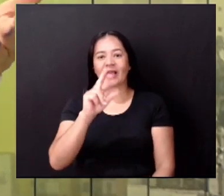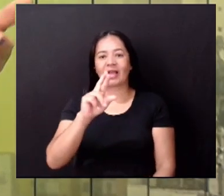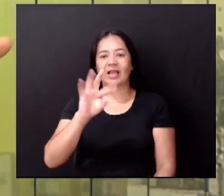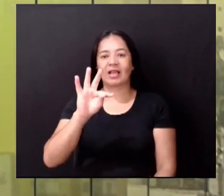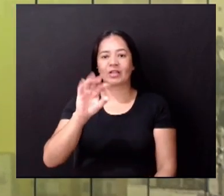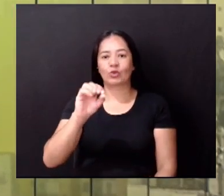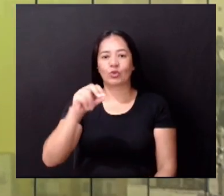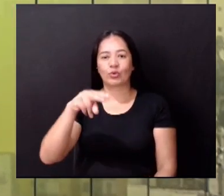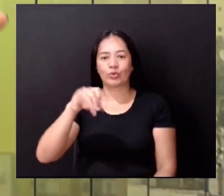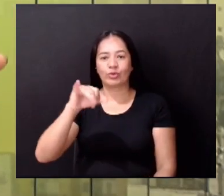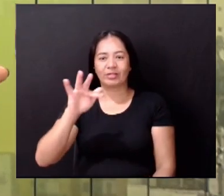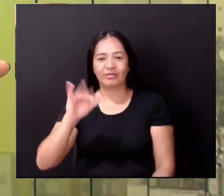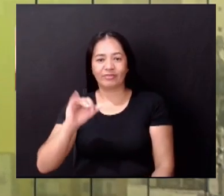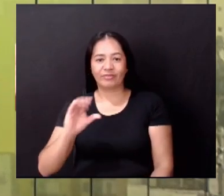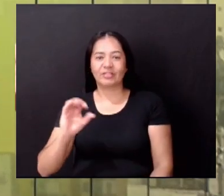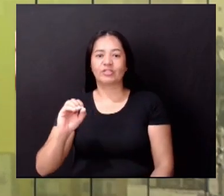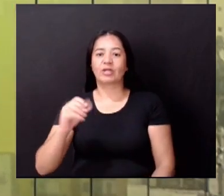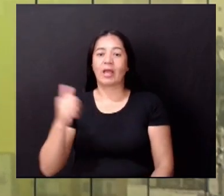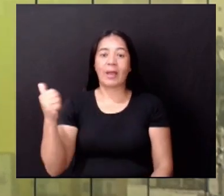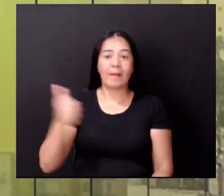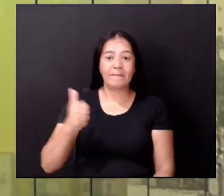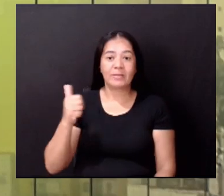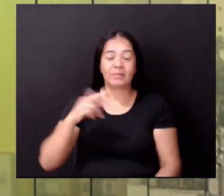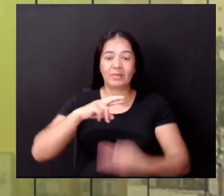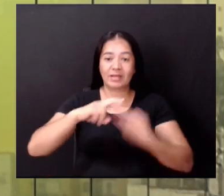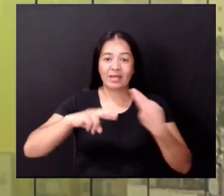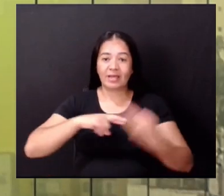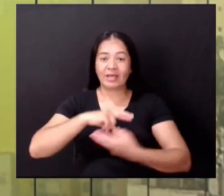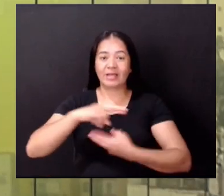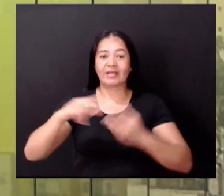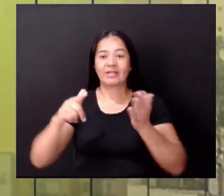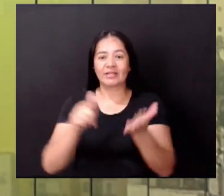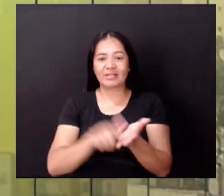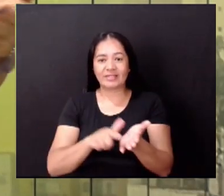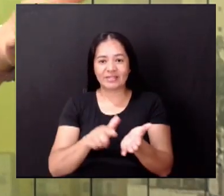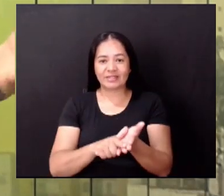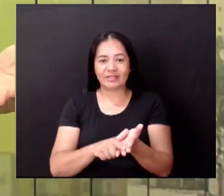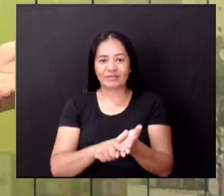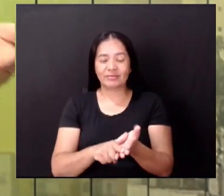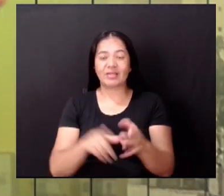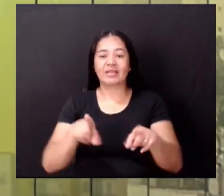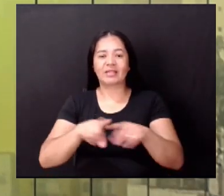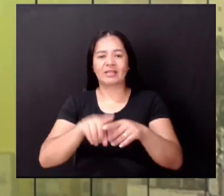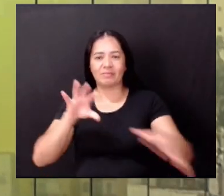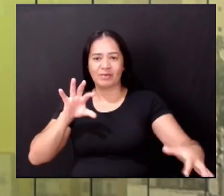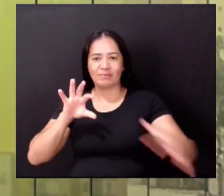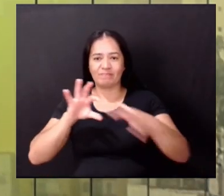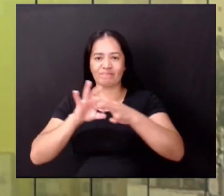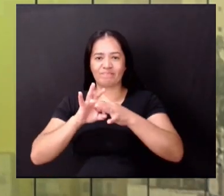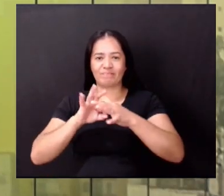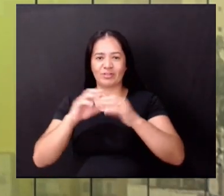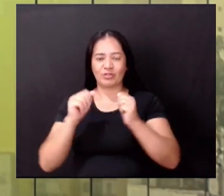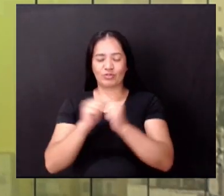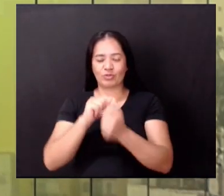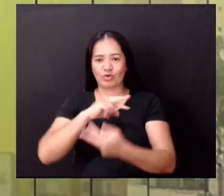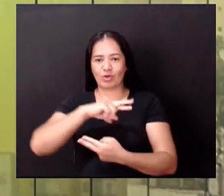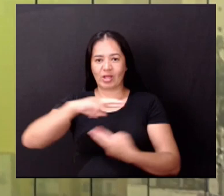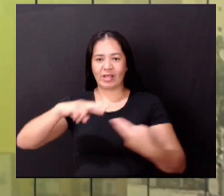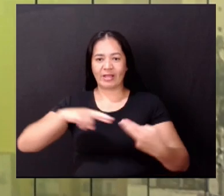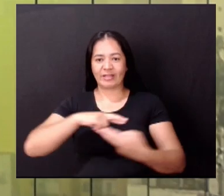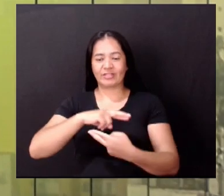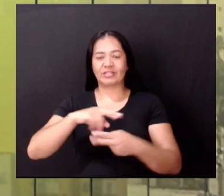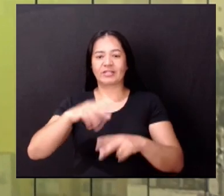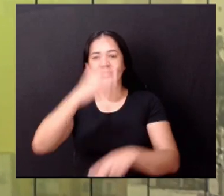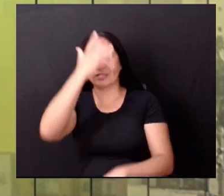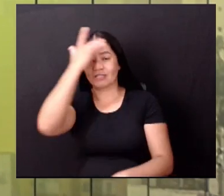pioneiras na reciclagem de papéis, tanto aqui na região de Campinas quanto no Brasil, e da conexão dela com a